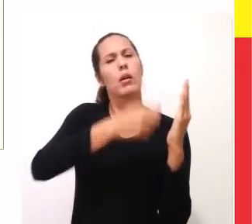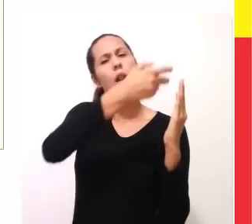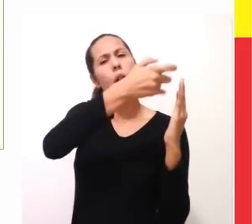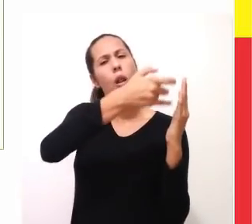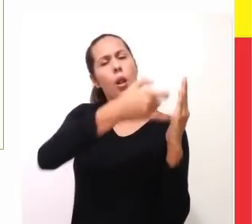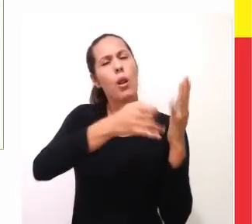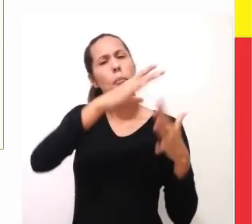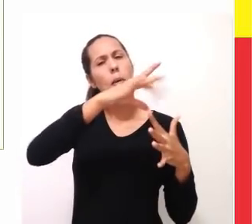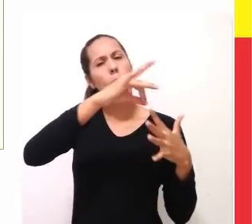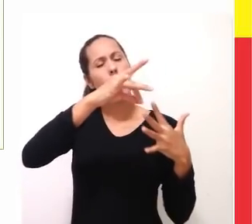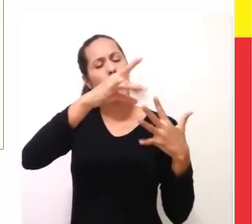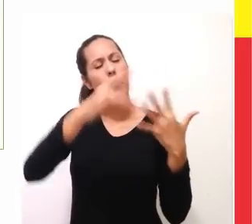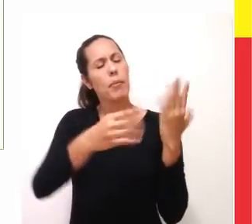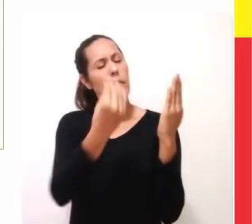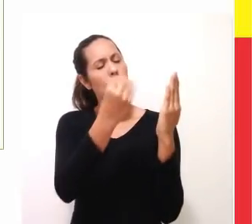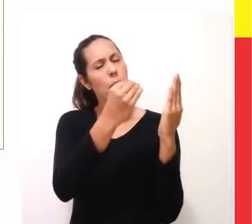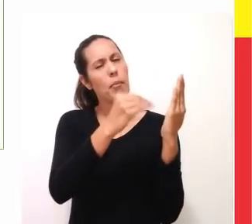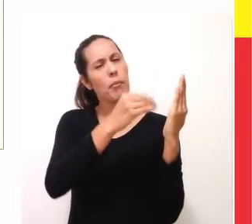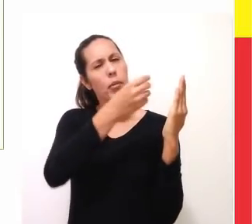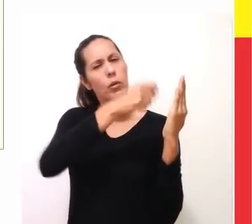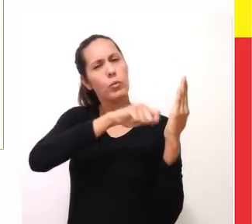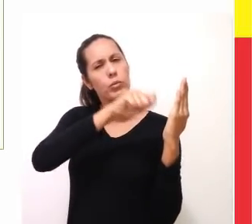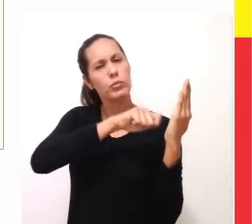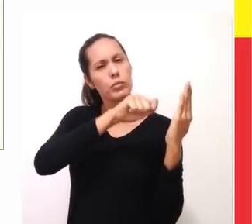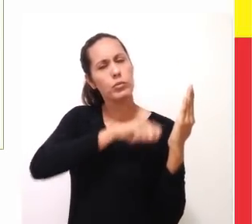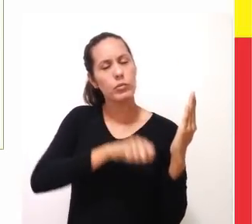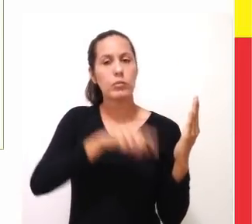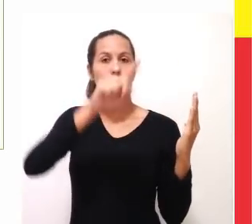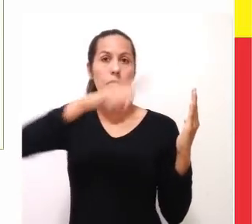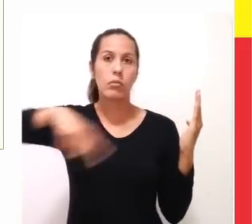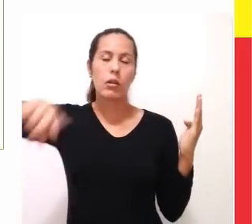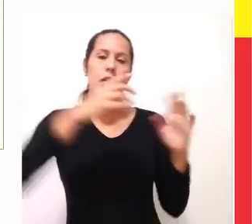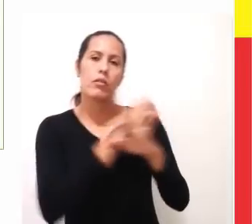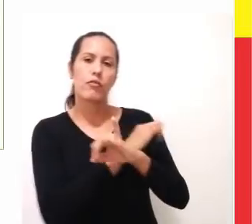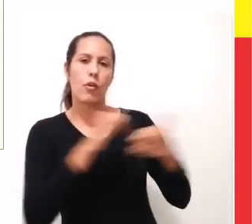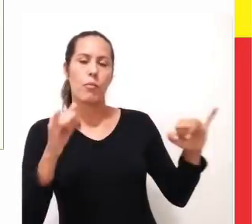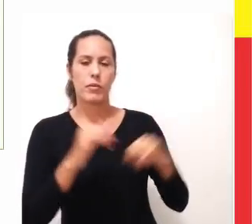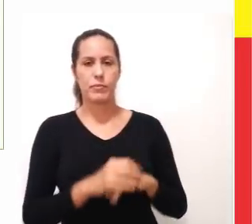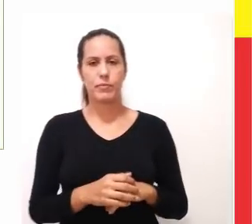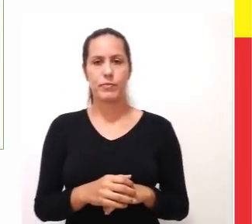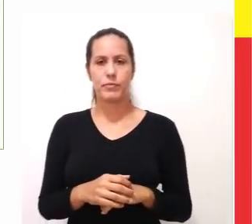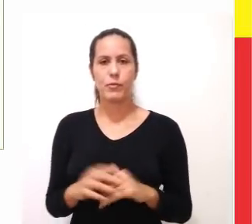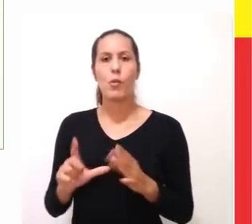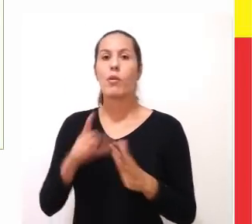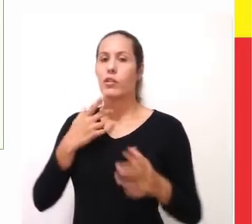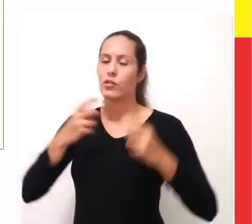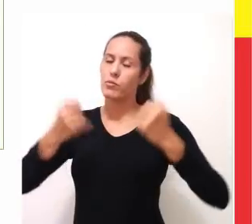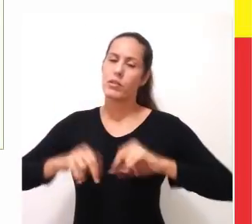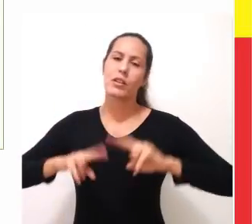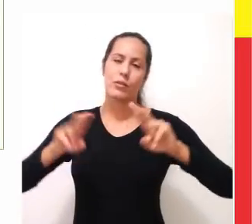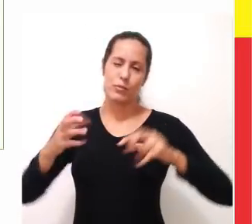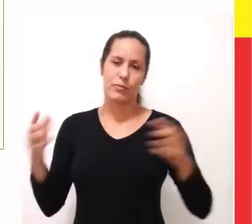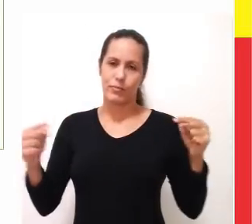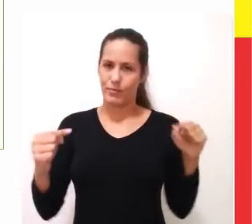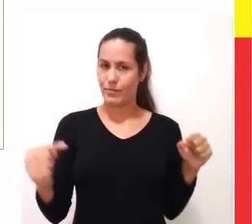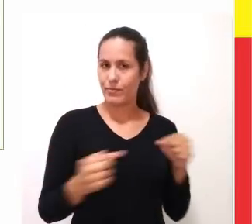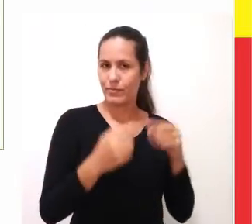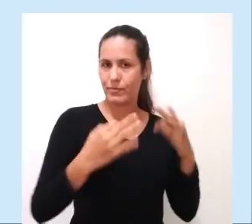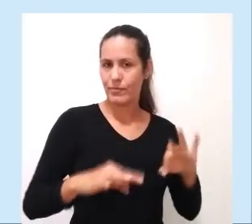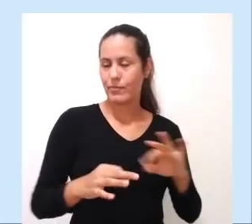acontecimentos, seus detalhes e desdobramentos para informar a população, a comunidade, como nós já falamos tanto sobre